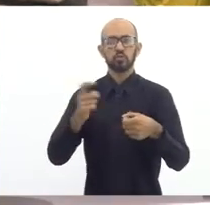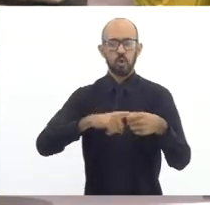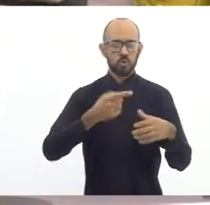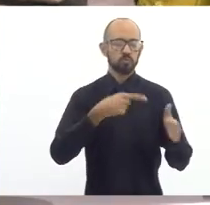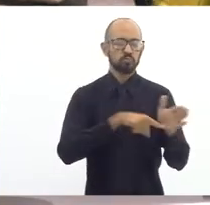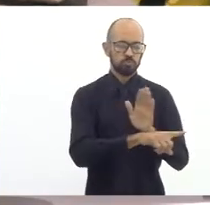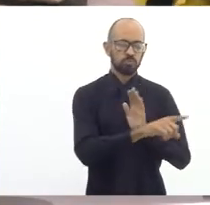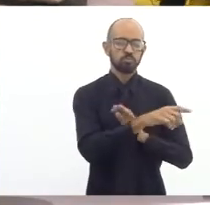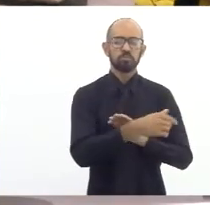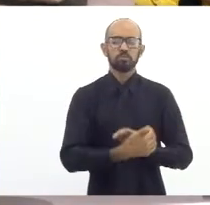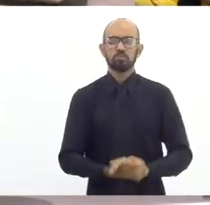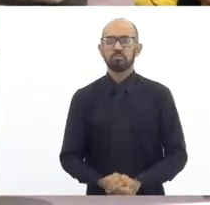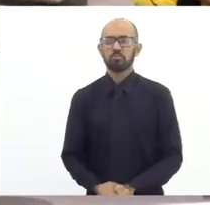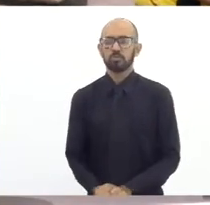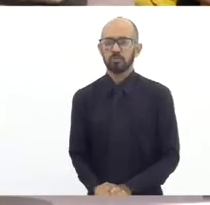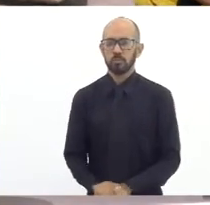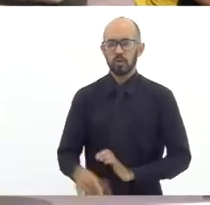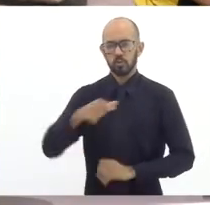Paulo.